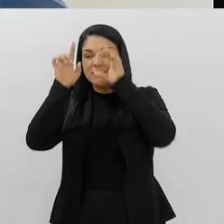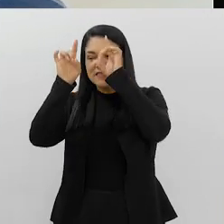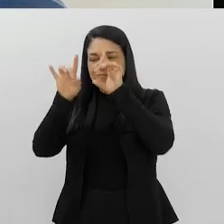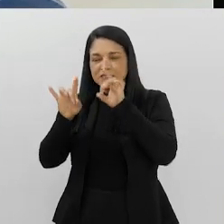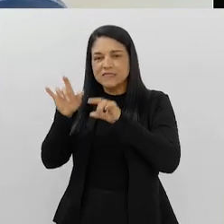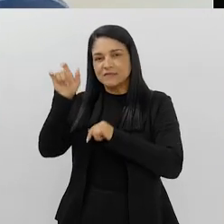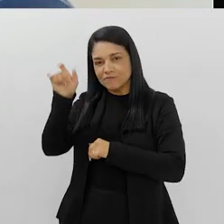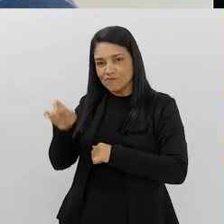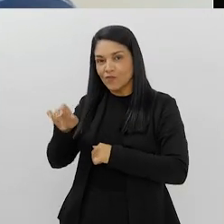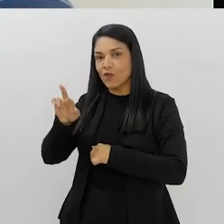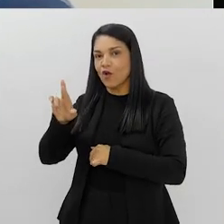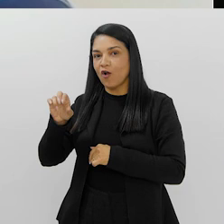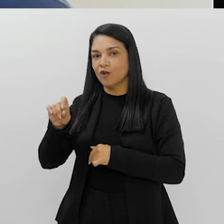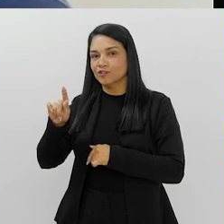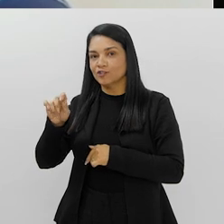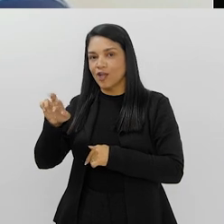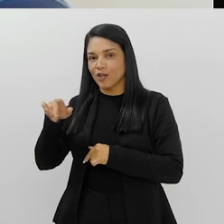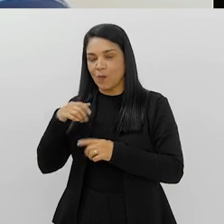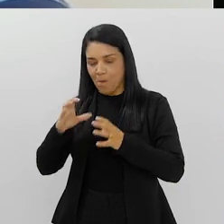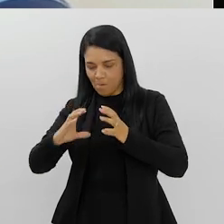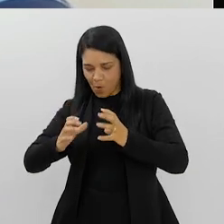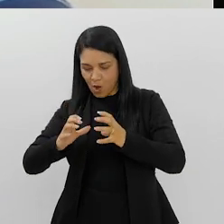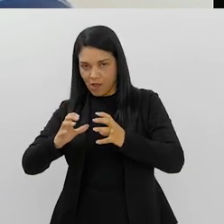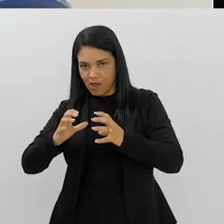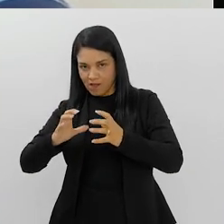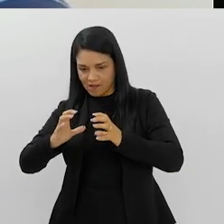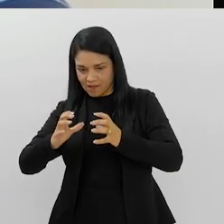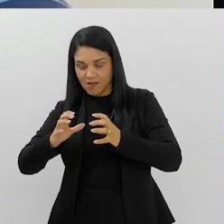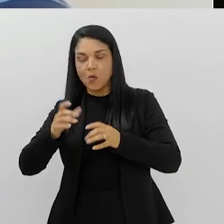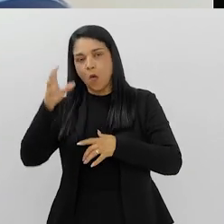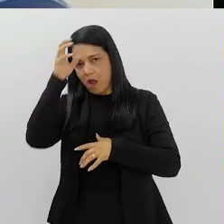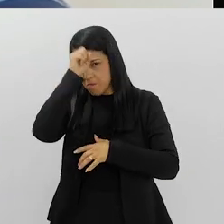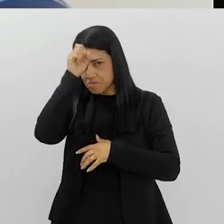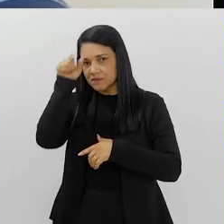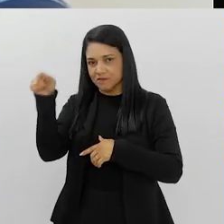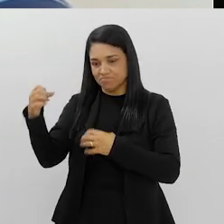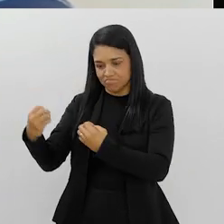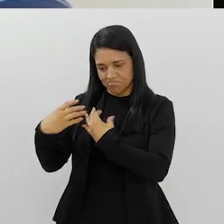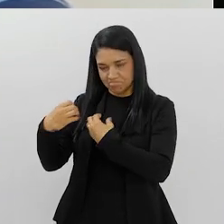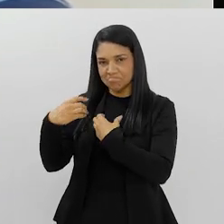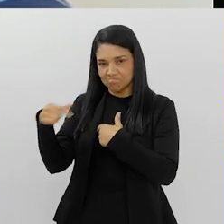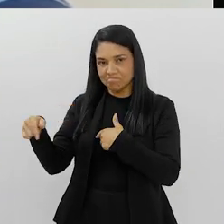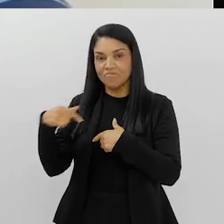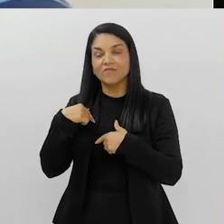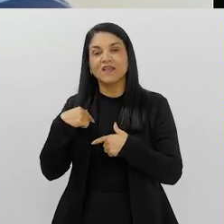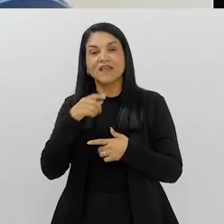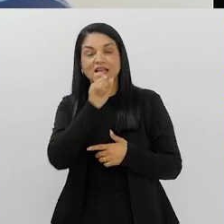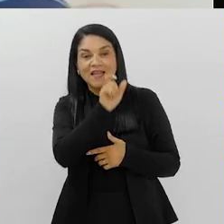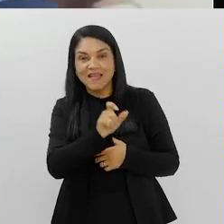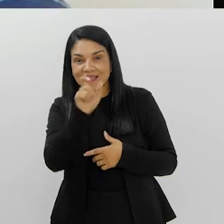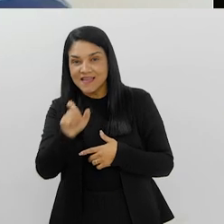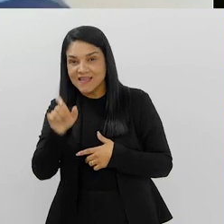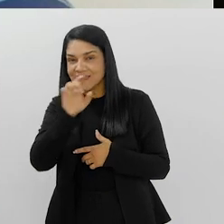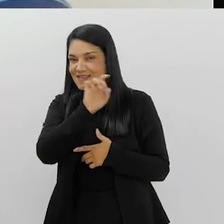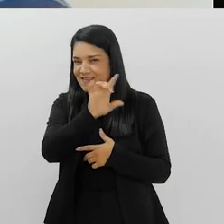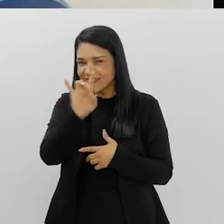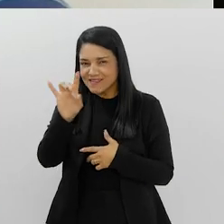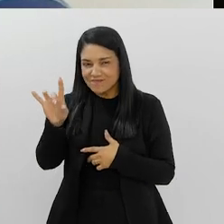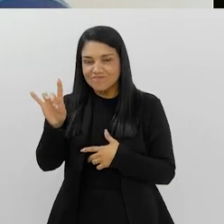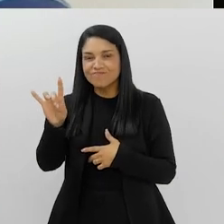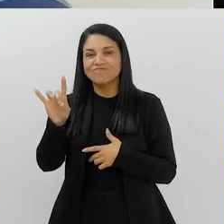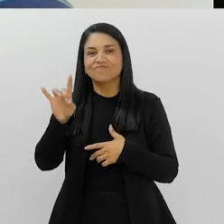era um especialista na bola parada, né? E aprendi muito com o Rogério Ceni. Mas como você falou, cada um tem, né, o stand da bola,